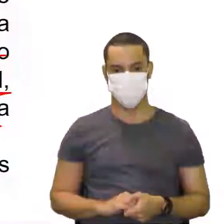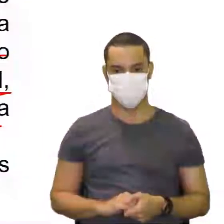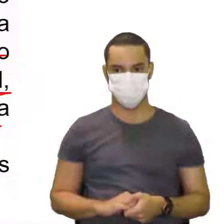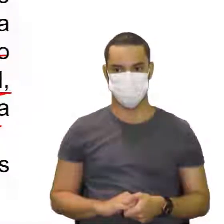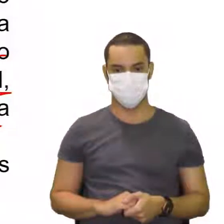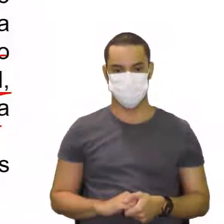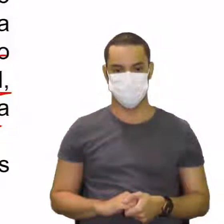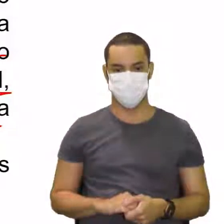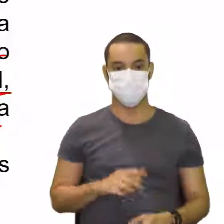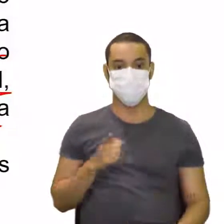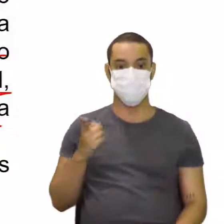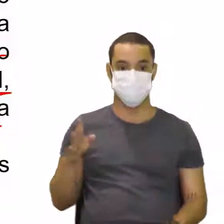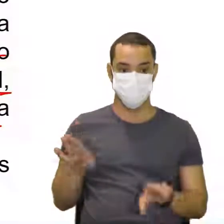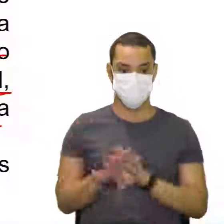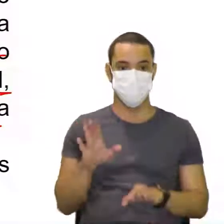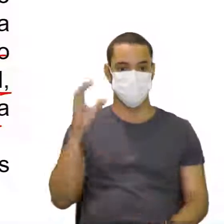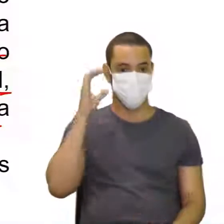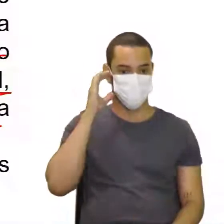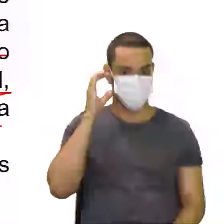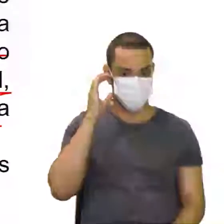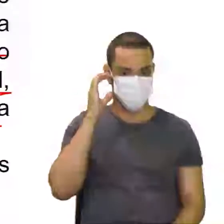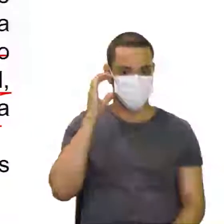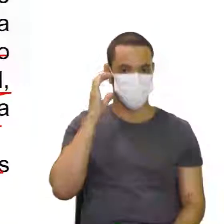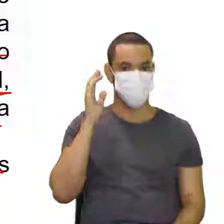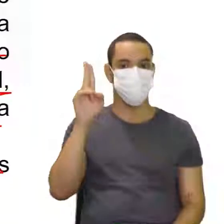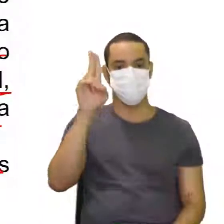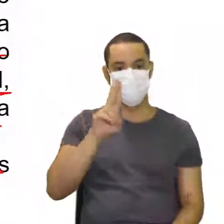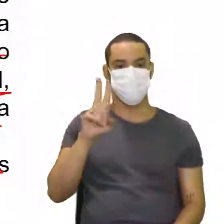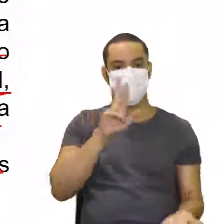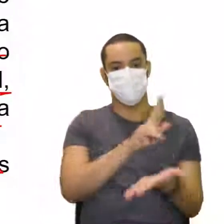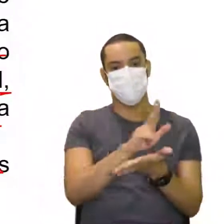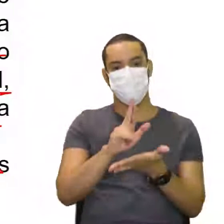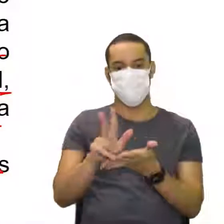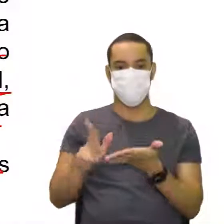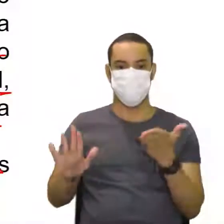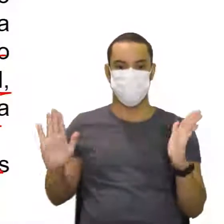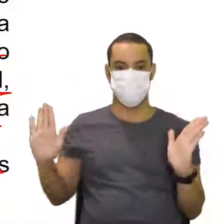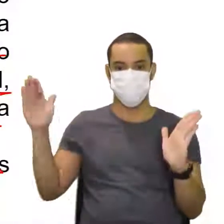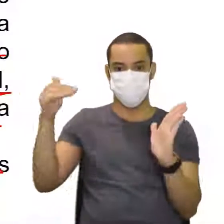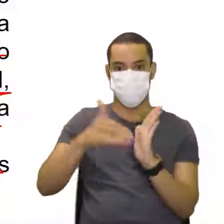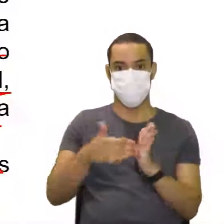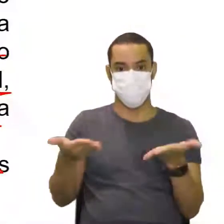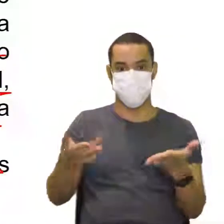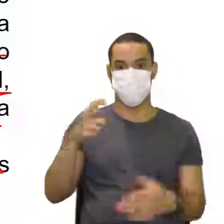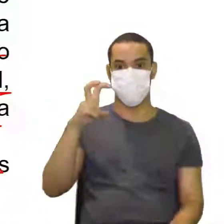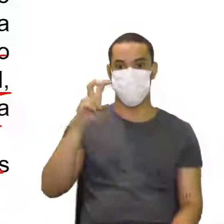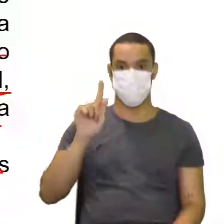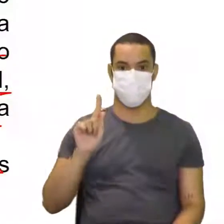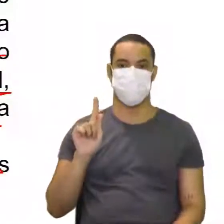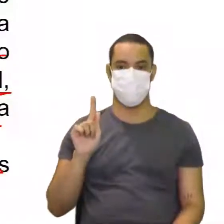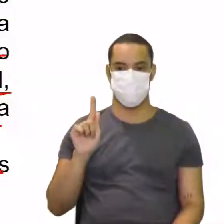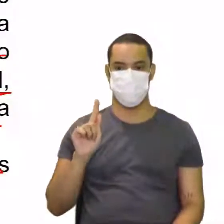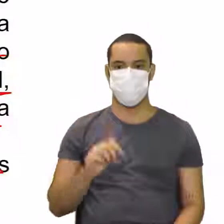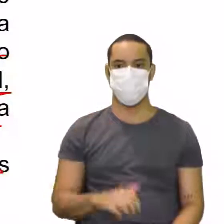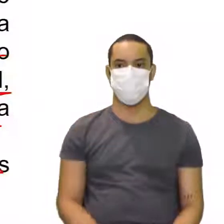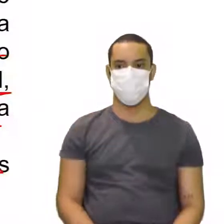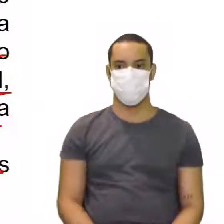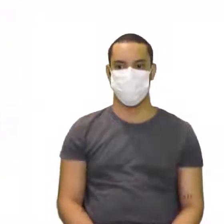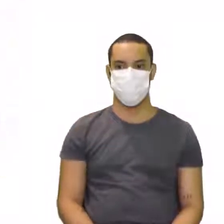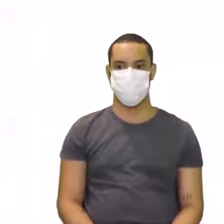tá, pessoal? E aqui também, ó, os telefones celulares passaram por várias gerações e já estamos na geração